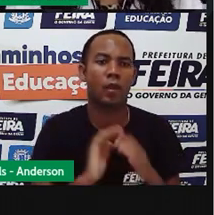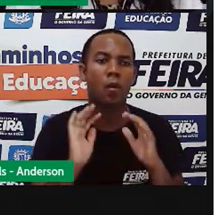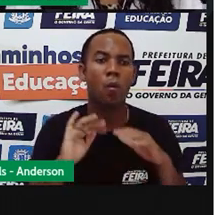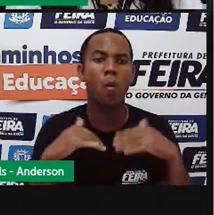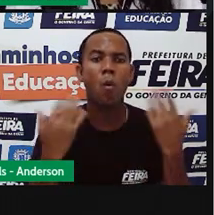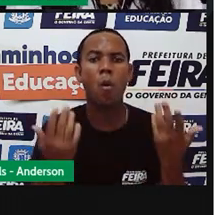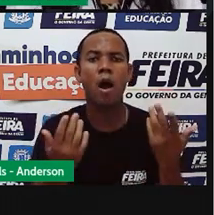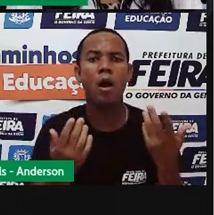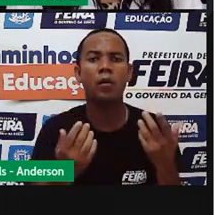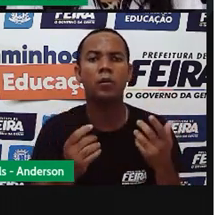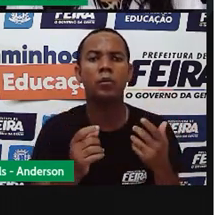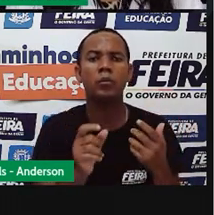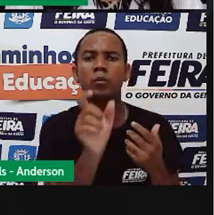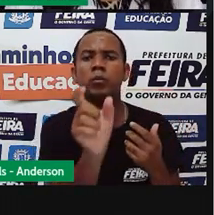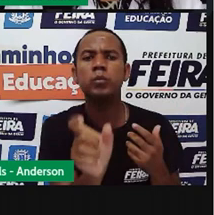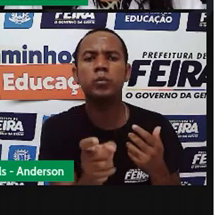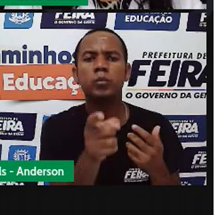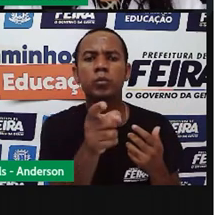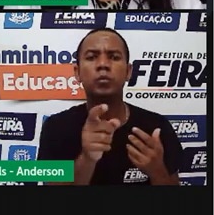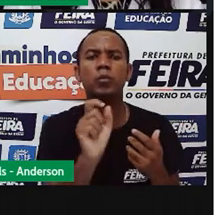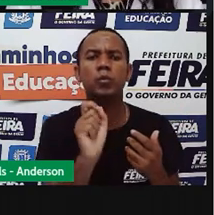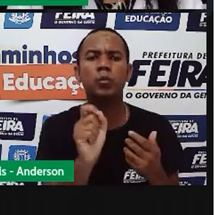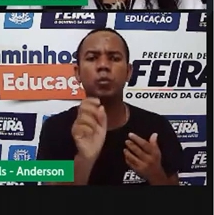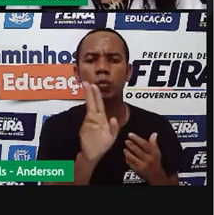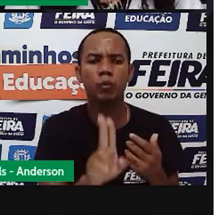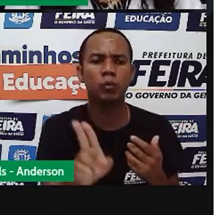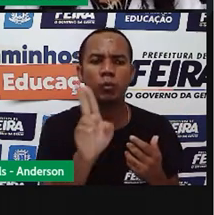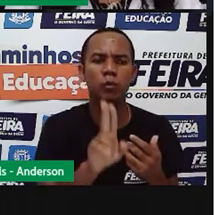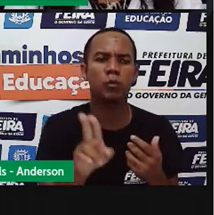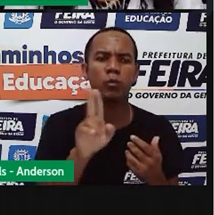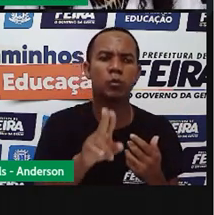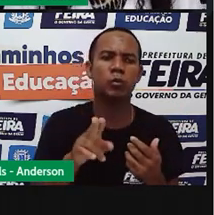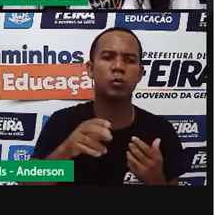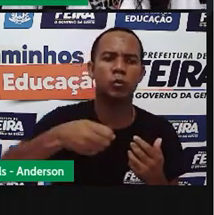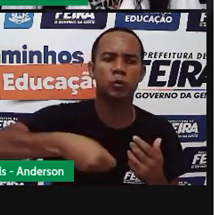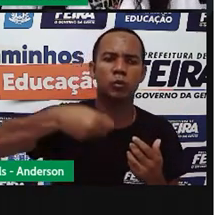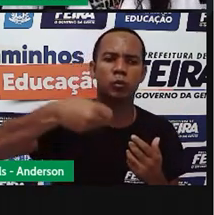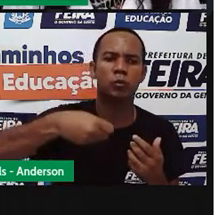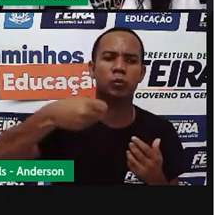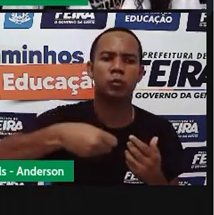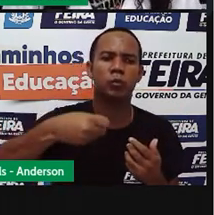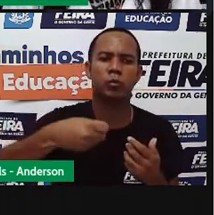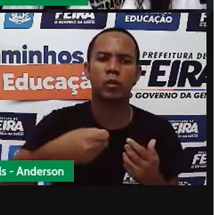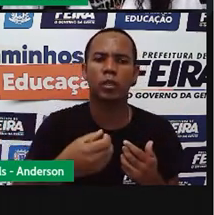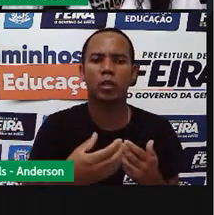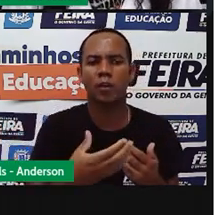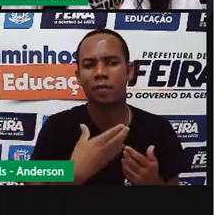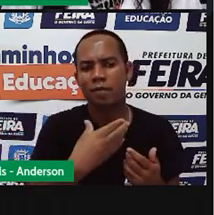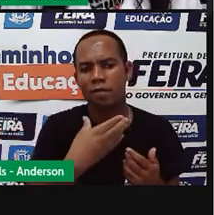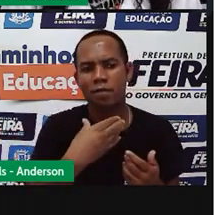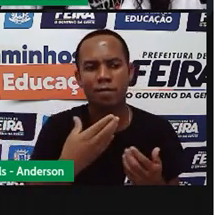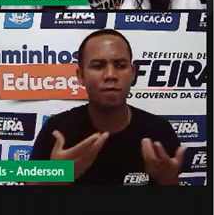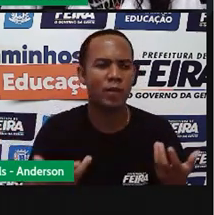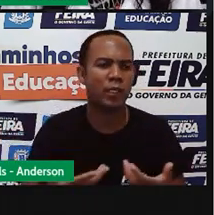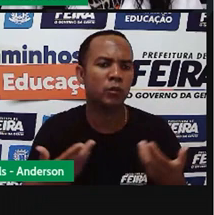Quais desses objetos nós poderíamos utilizar para carregar frutas e verduras?